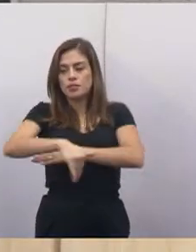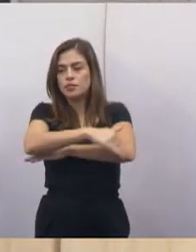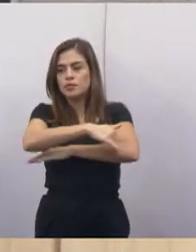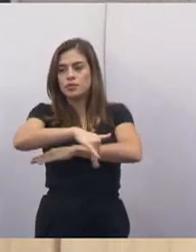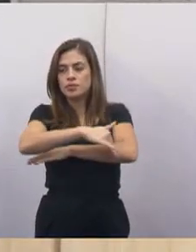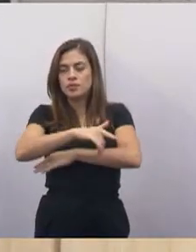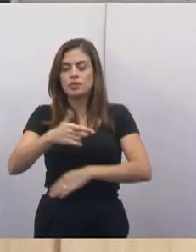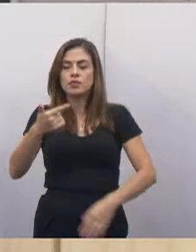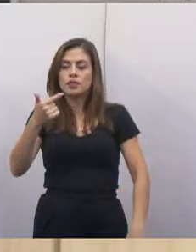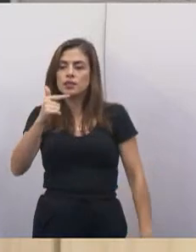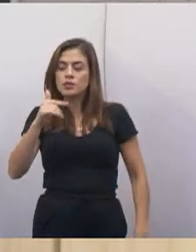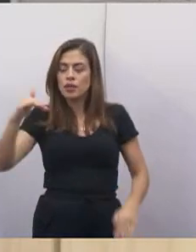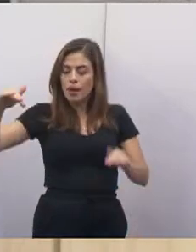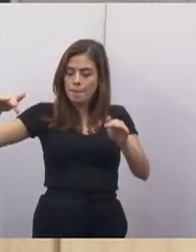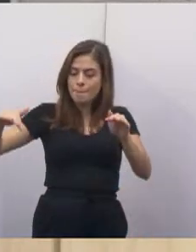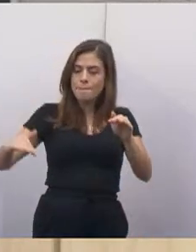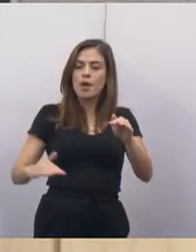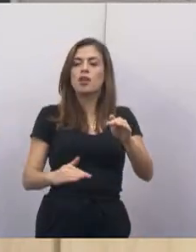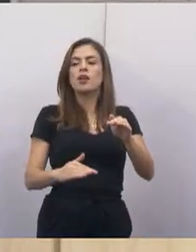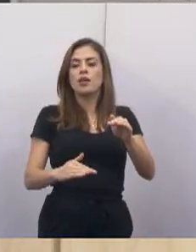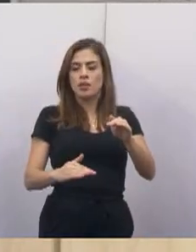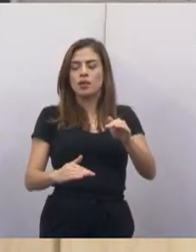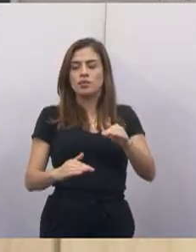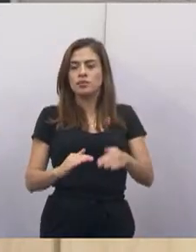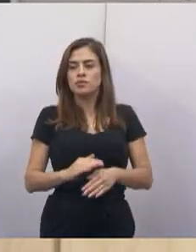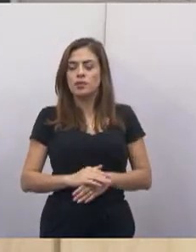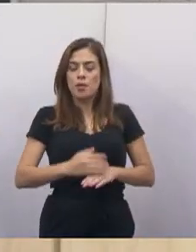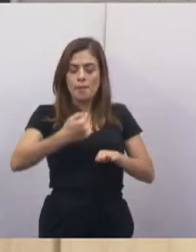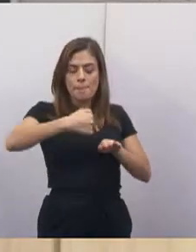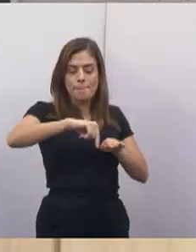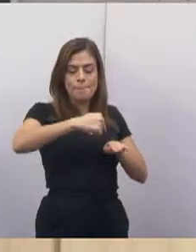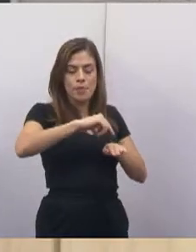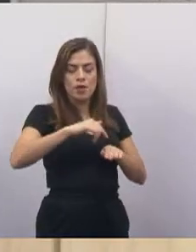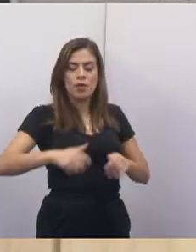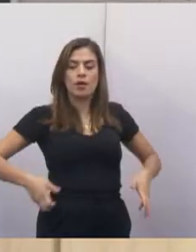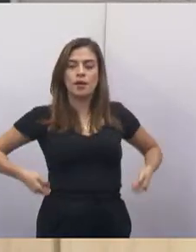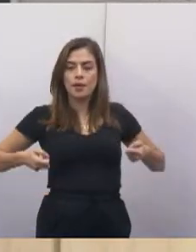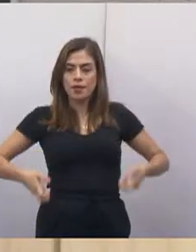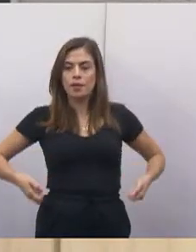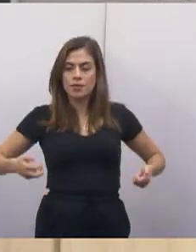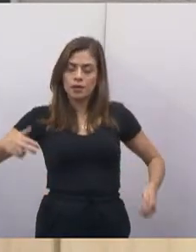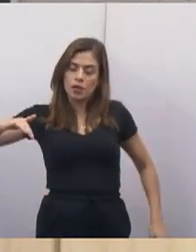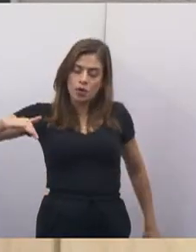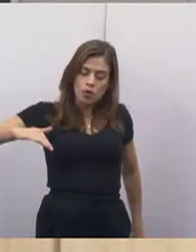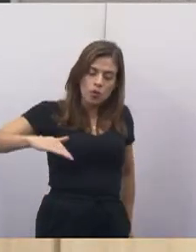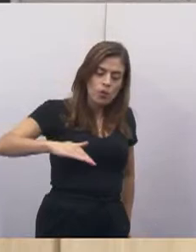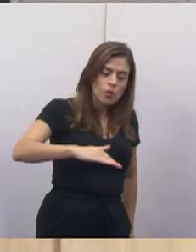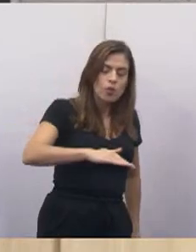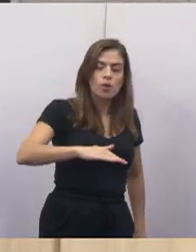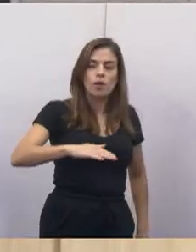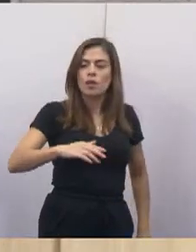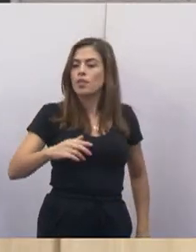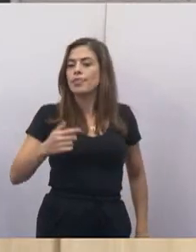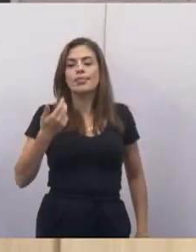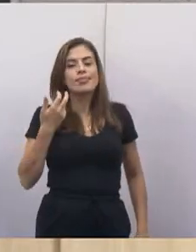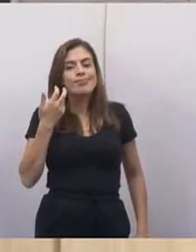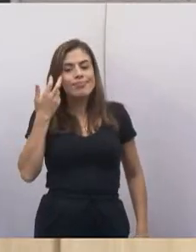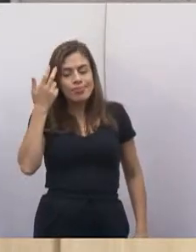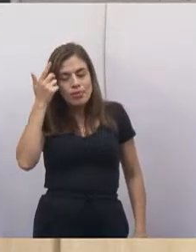muitos cadeirantes não conseguem acessá-las para se destinarem ao Campo Santo. São